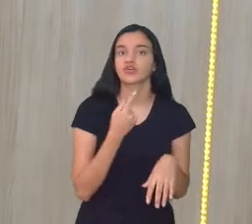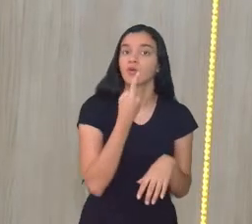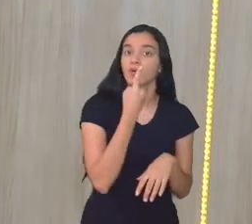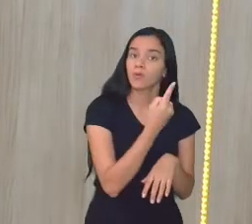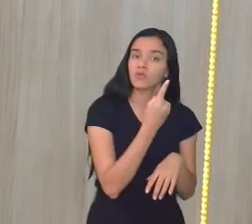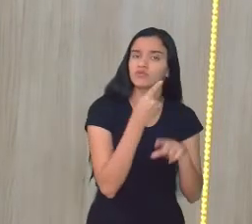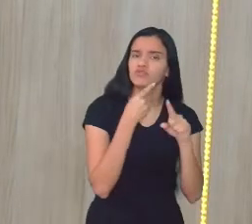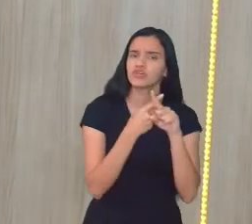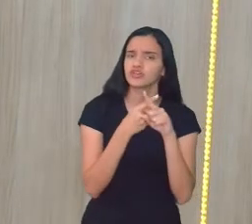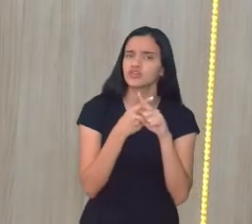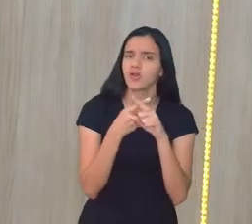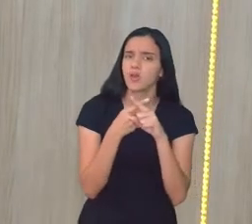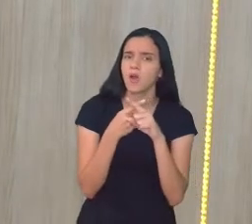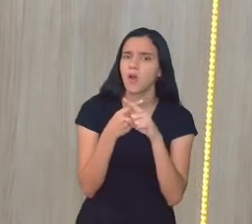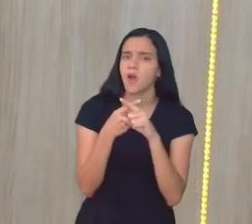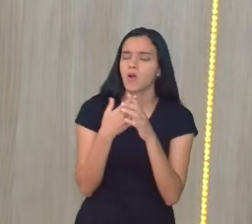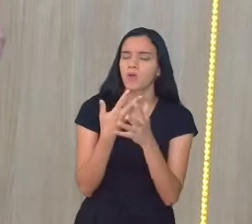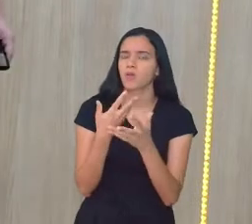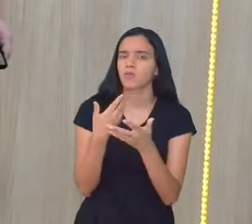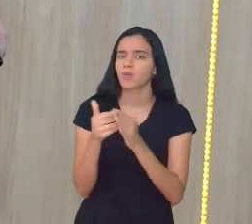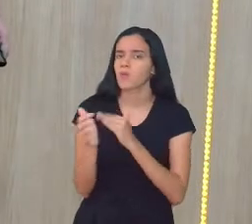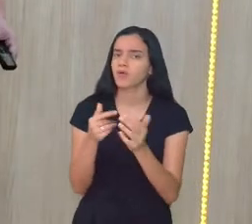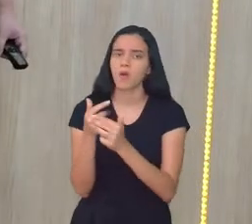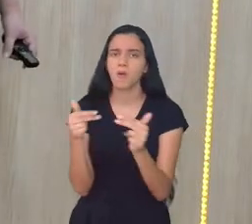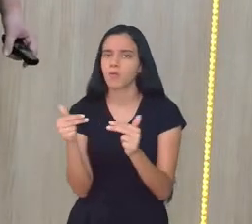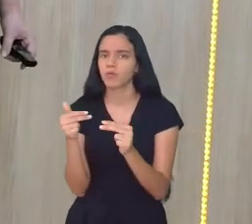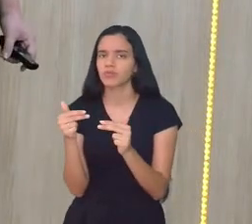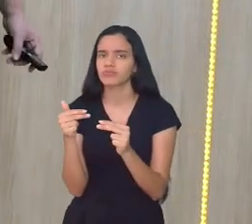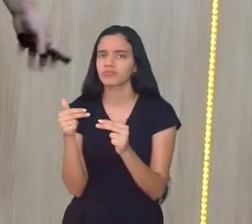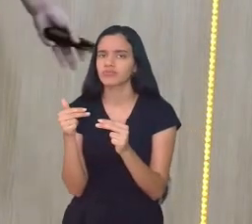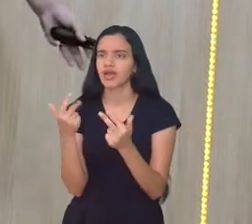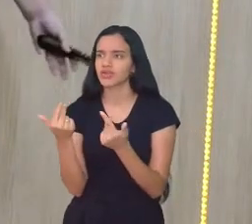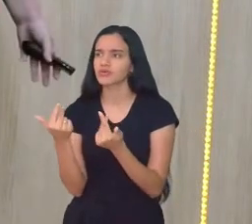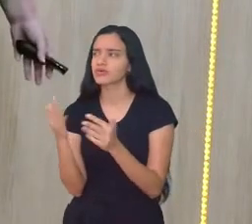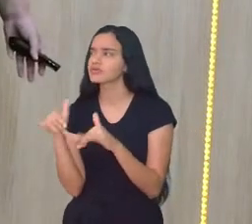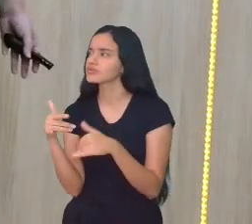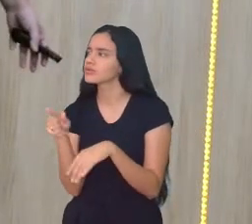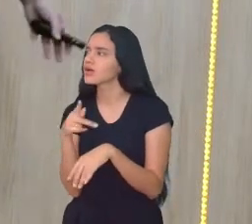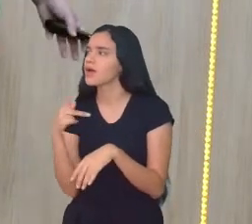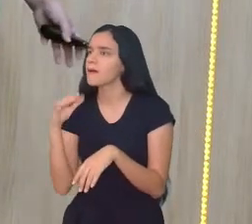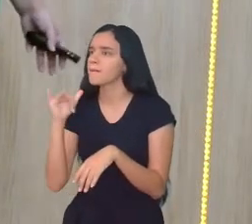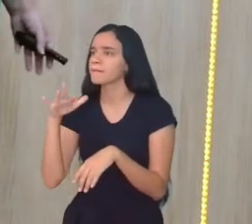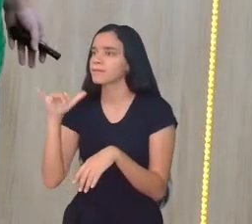vezes qualquer coisa é a mesma coisa. Não é mesmo, Pedro?